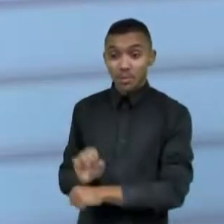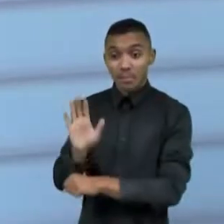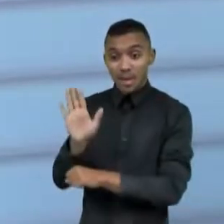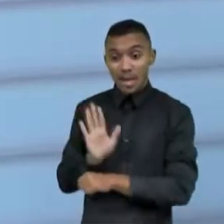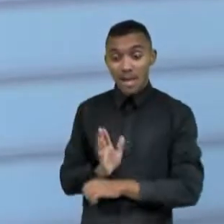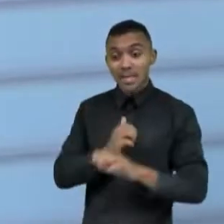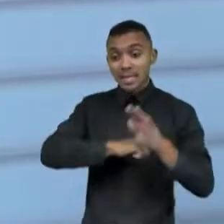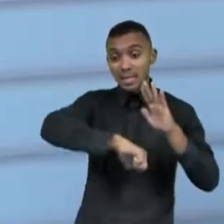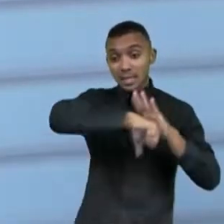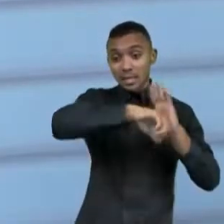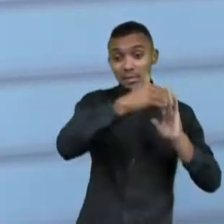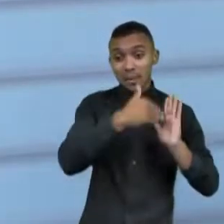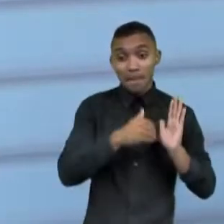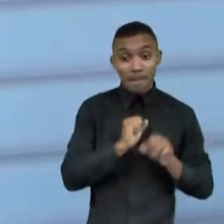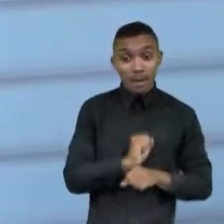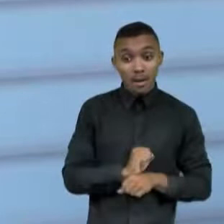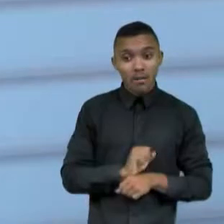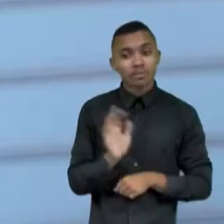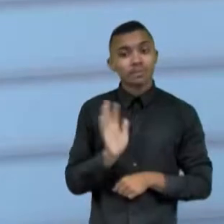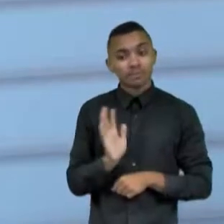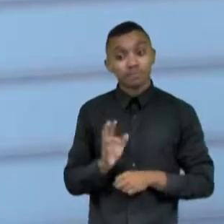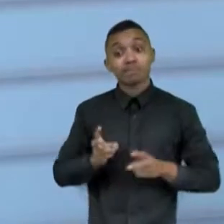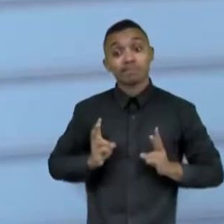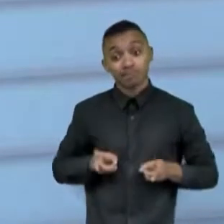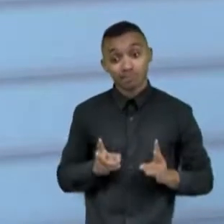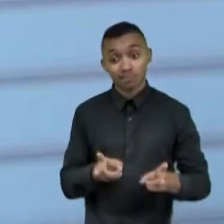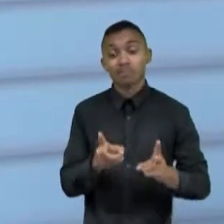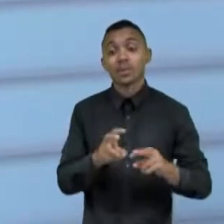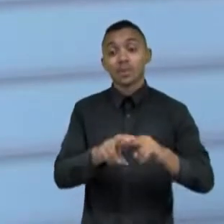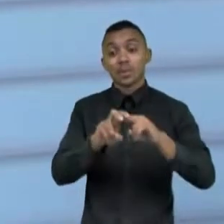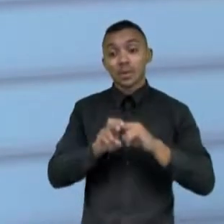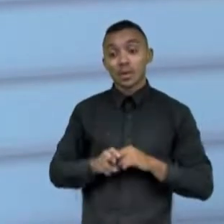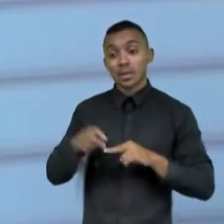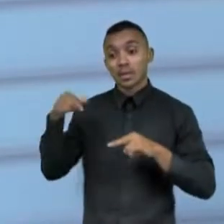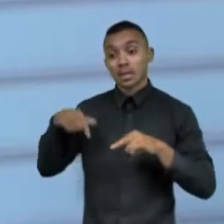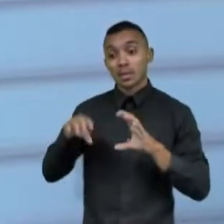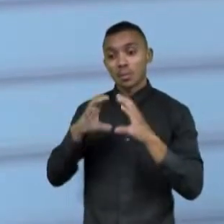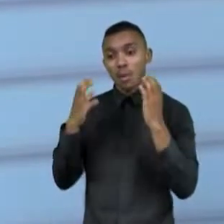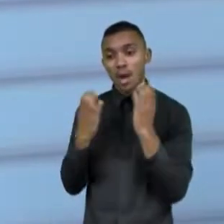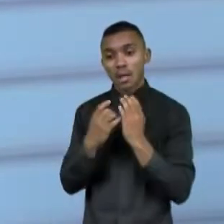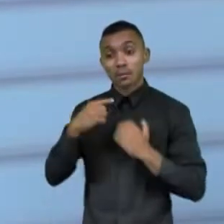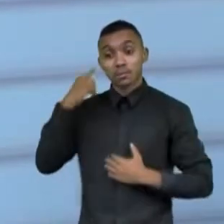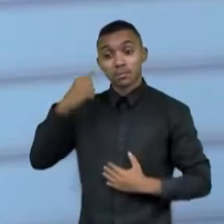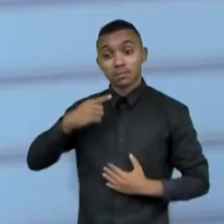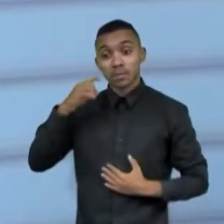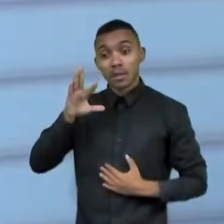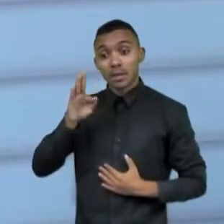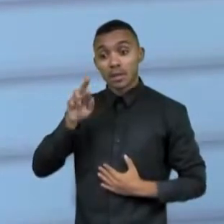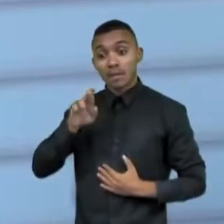Elas se intensificaram. Então, o escritório Frei Tito, ele, em nenhum momento da pandemia, ele parou de funcionar. Não? A